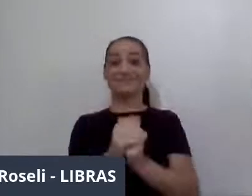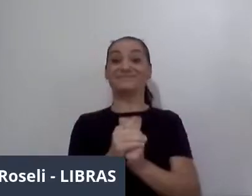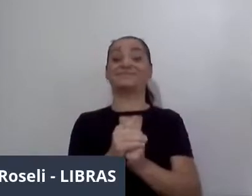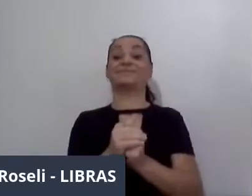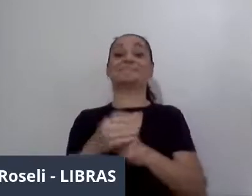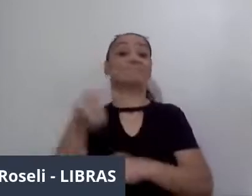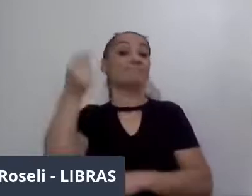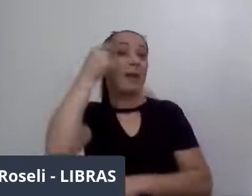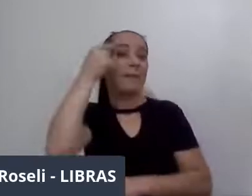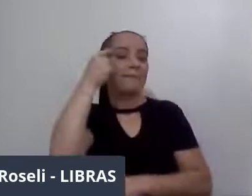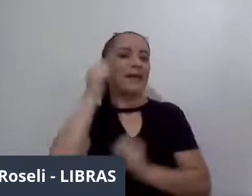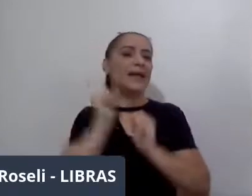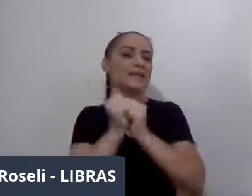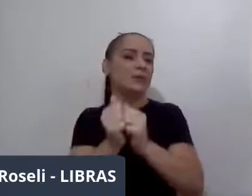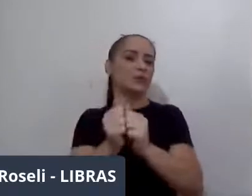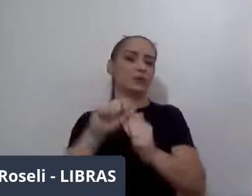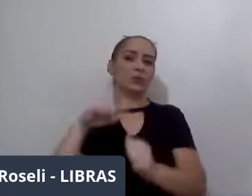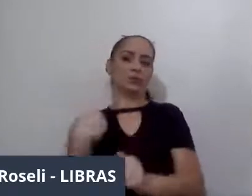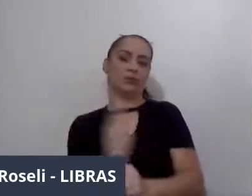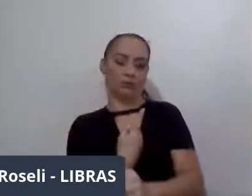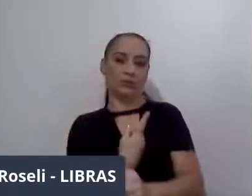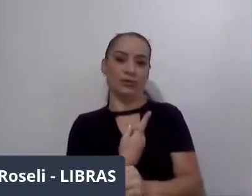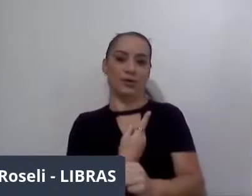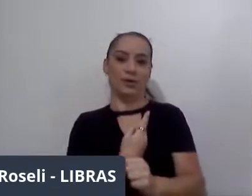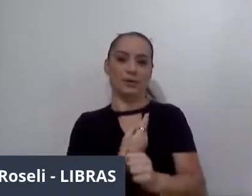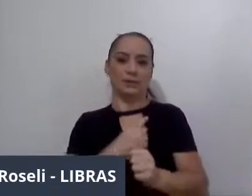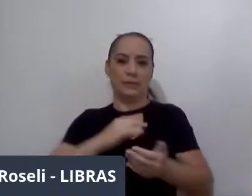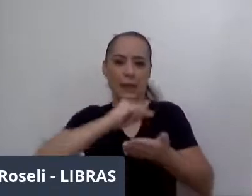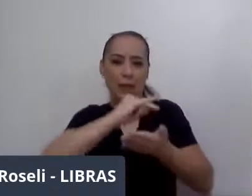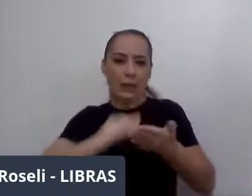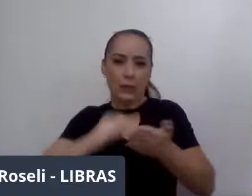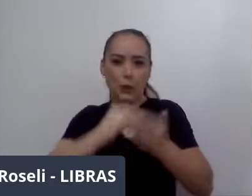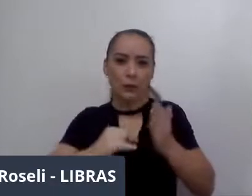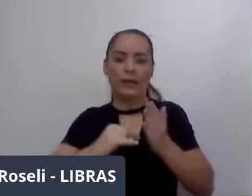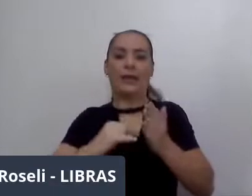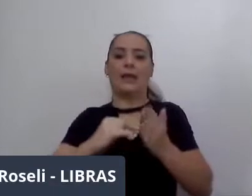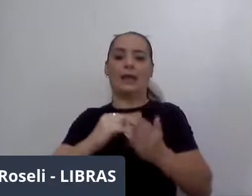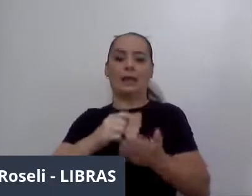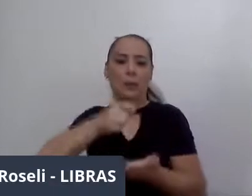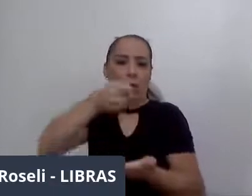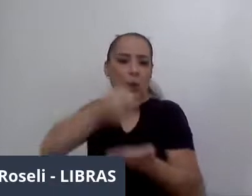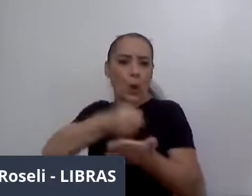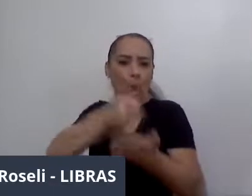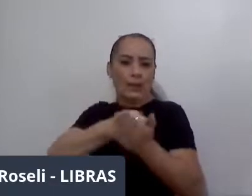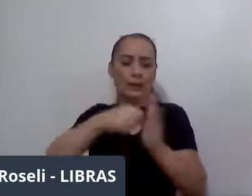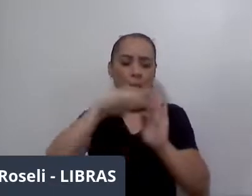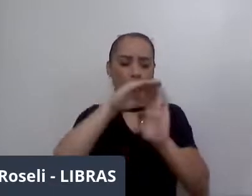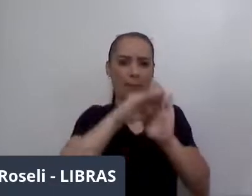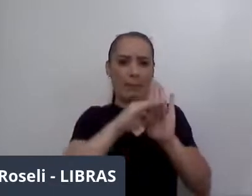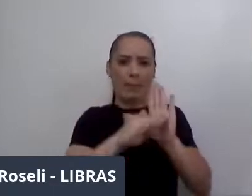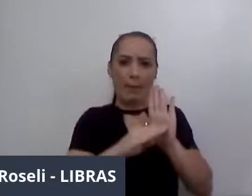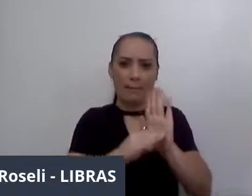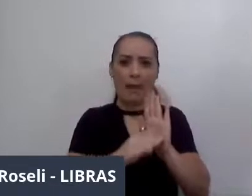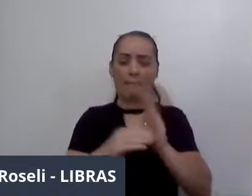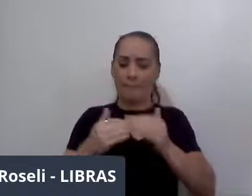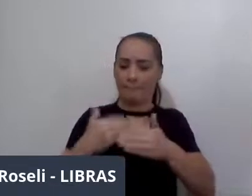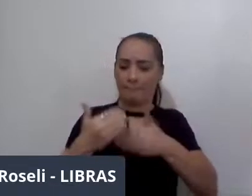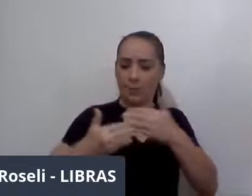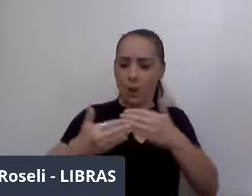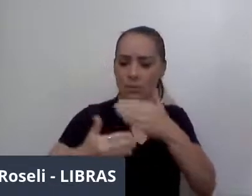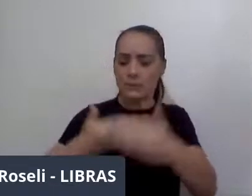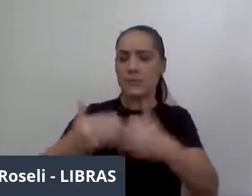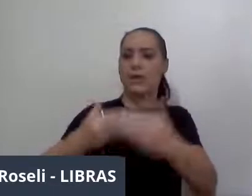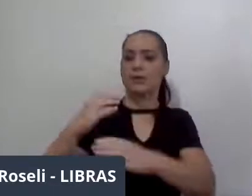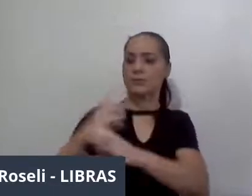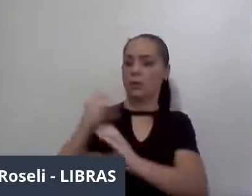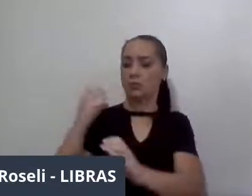Pensa aqui comigo, hoje nós temos um rol de documentos obrigatórios para iniciar o processo de revalidação de diploma. E nós vamos fazer um exercício, eu vou falar rapidamente,